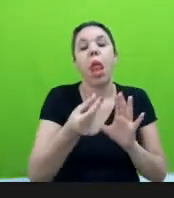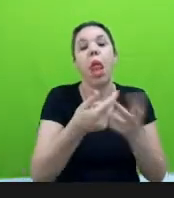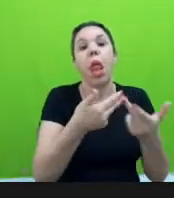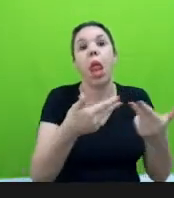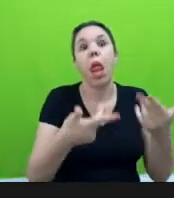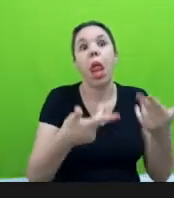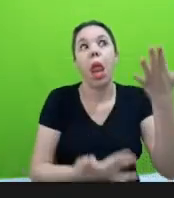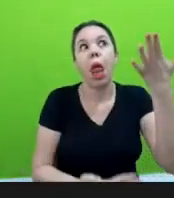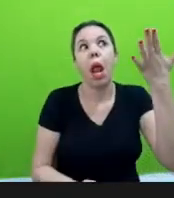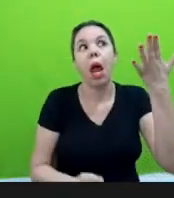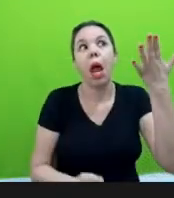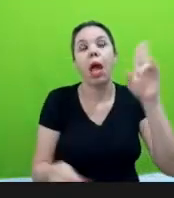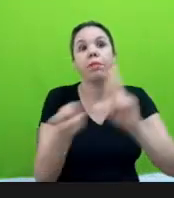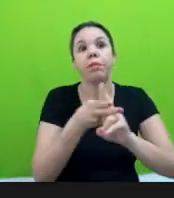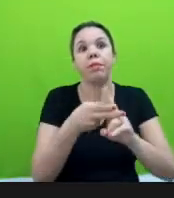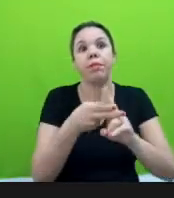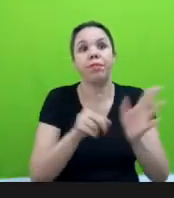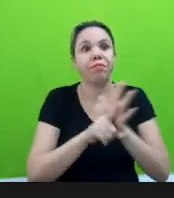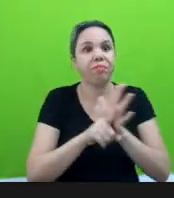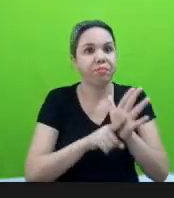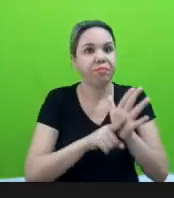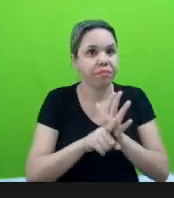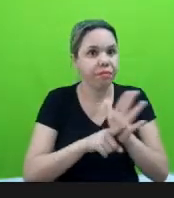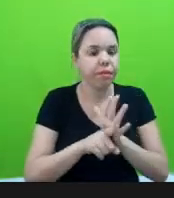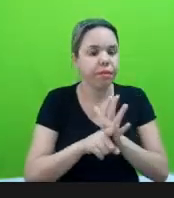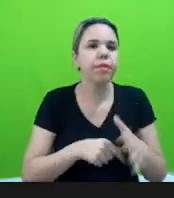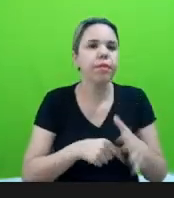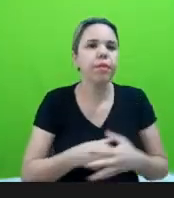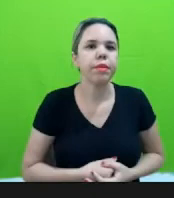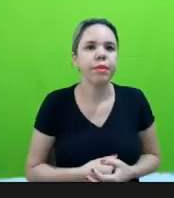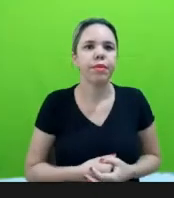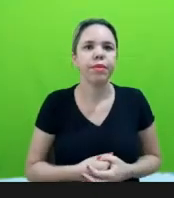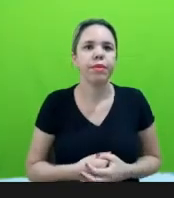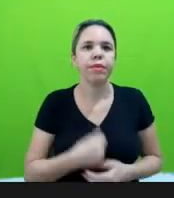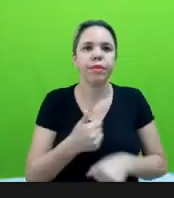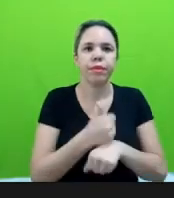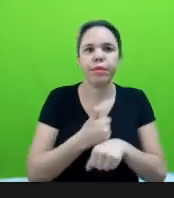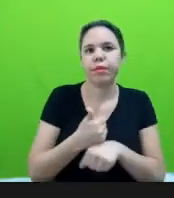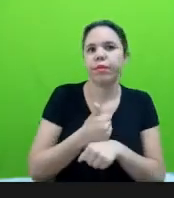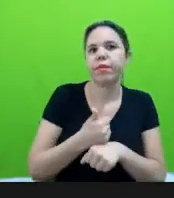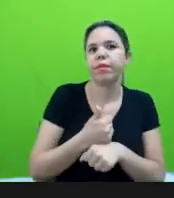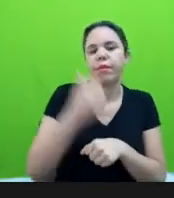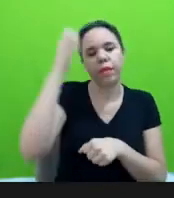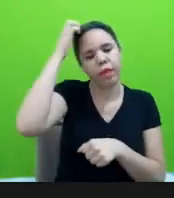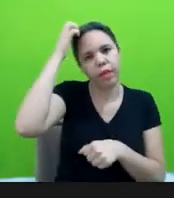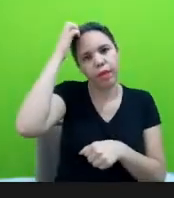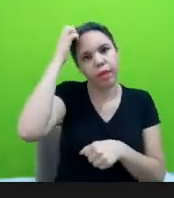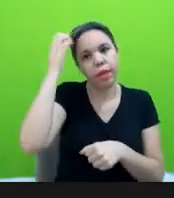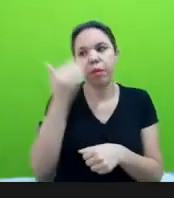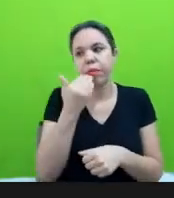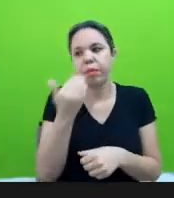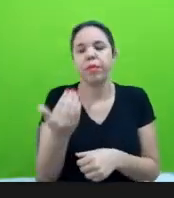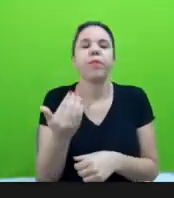que é objeto de pesquisa e matéria-prima de pesquisa de pesquisadores há décadas no Brasil. Então,